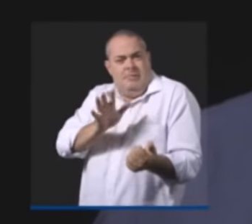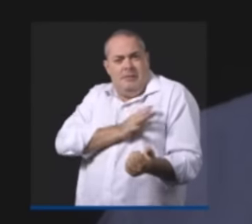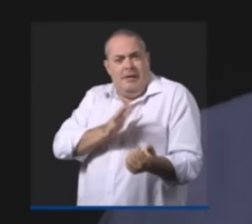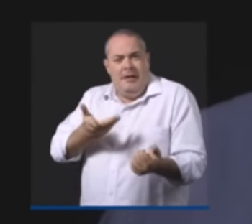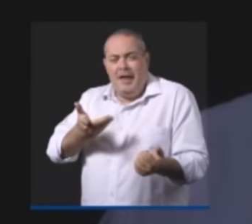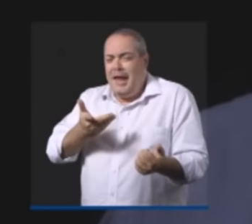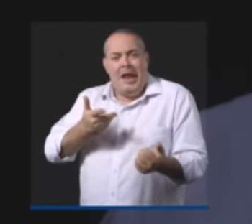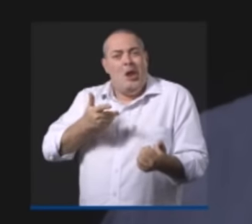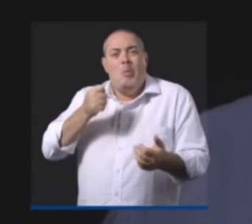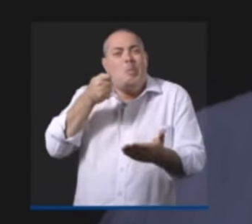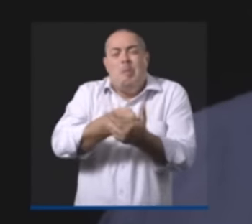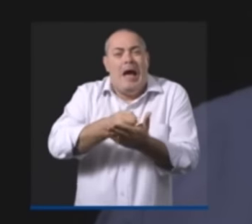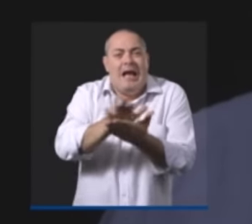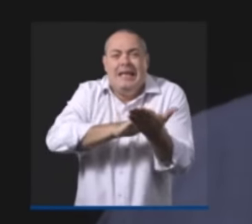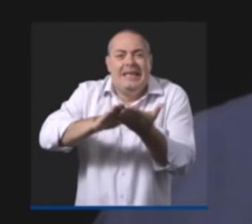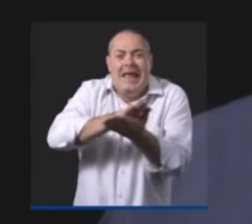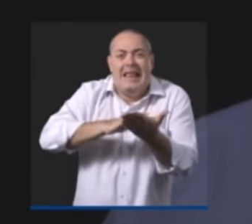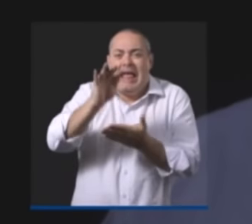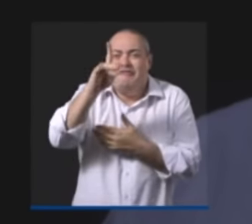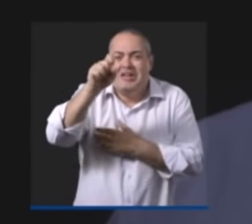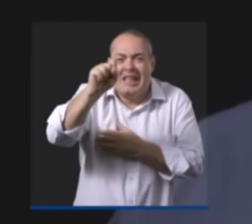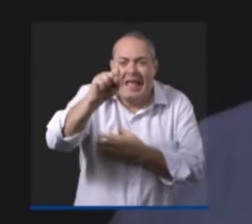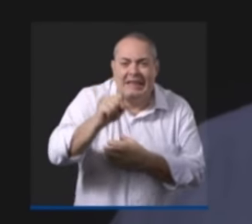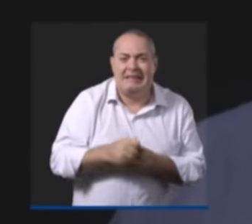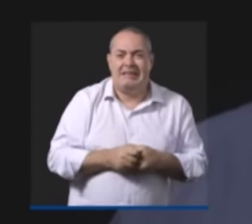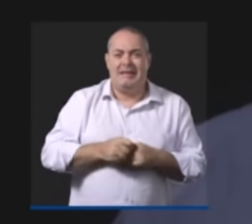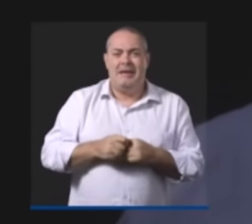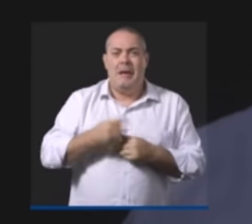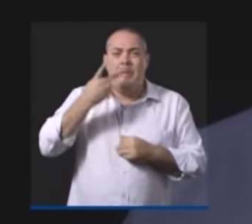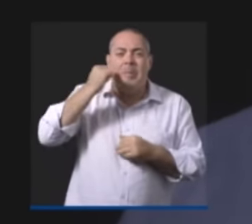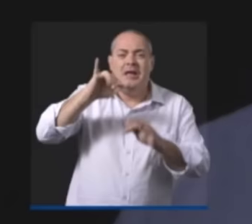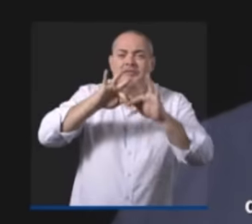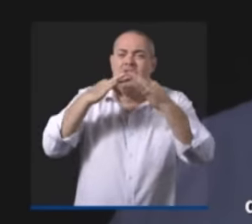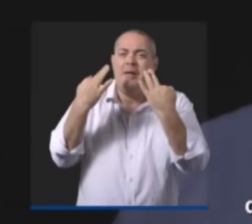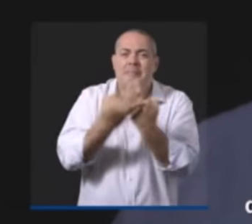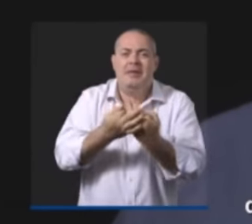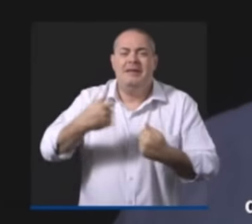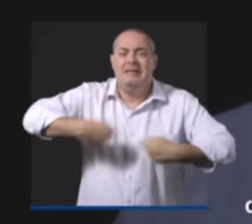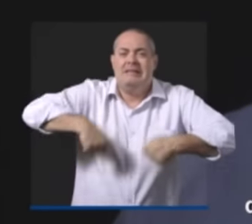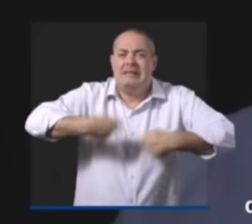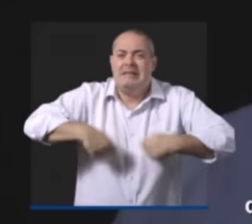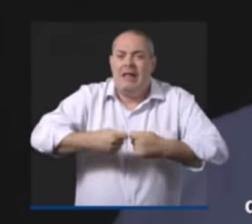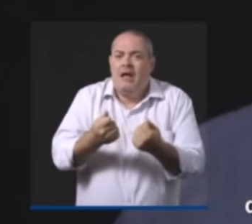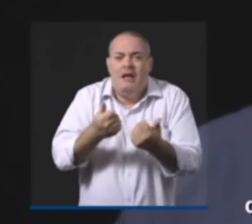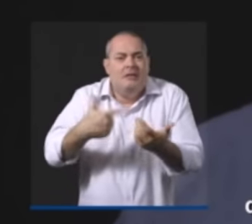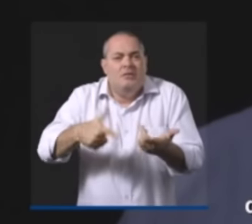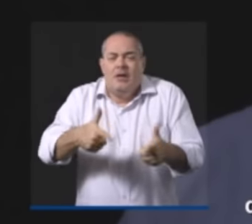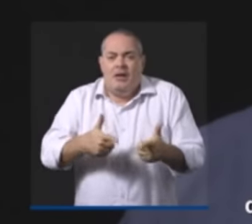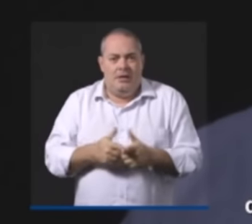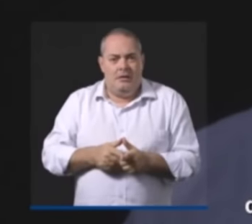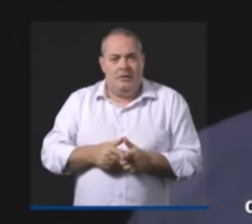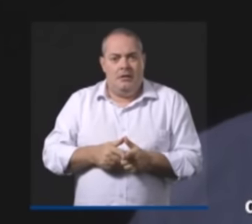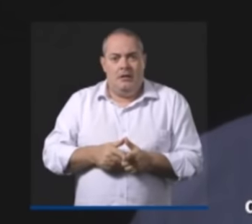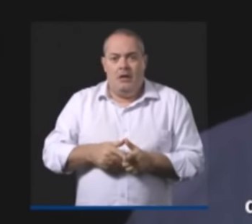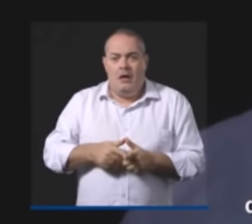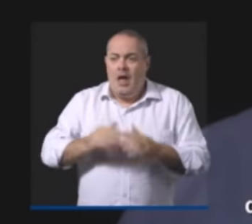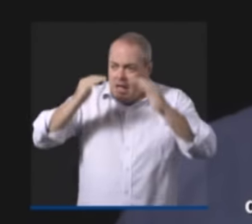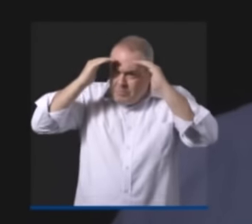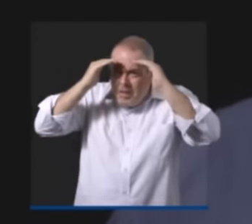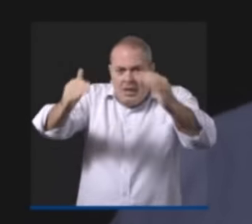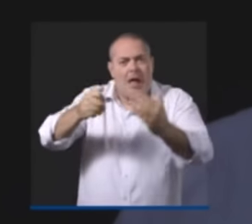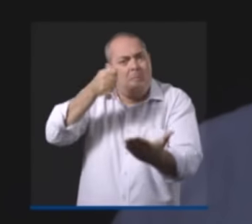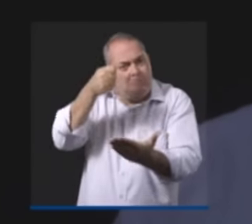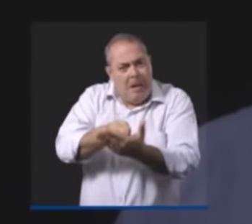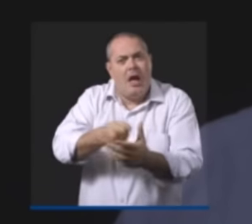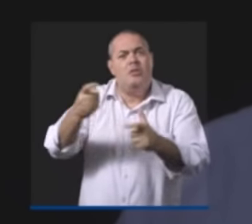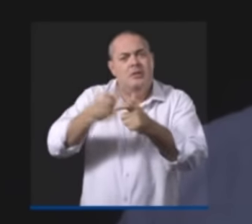homem milionário como ele se negar a pagar direitos de trabalhadores, deixando pais de família passarem necessidade.